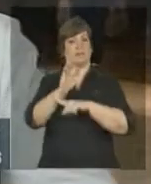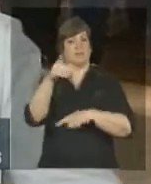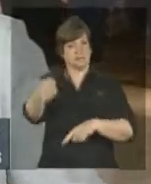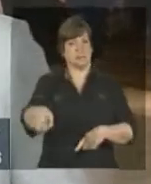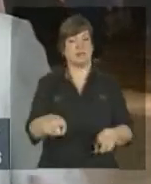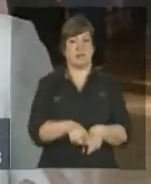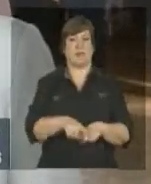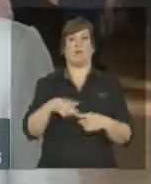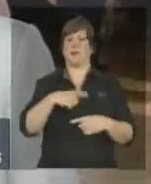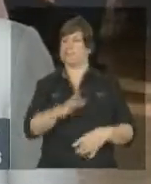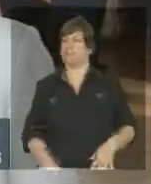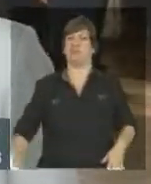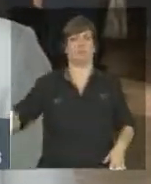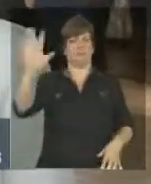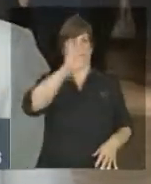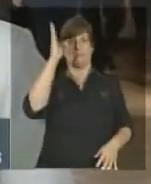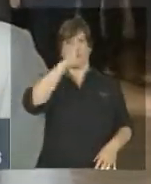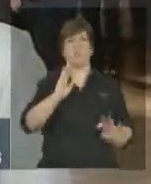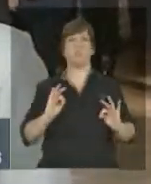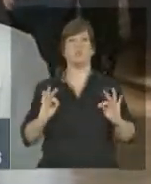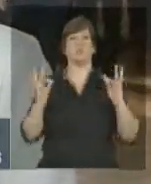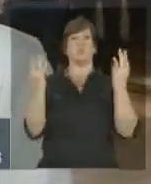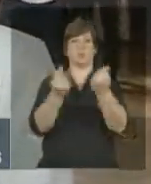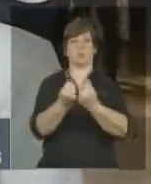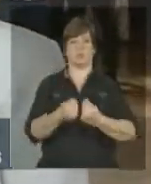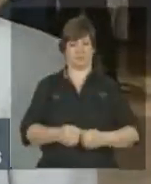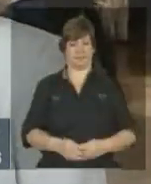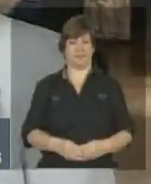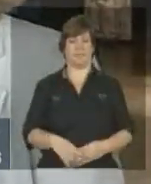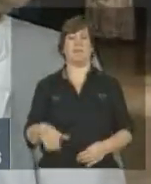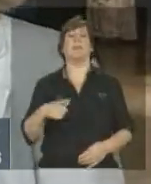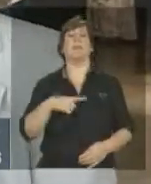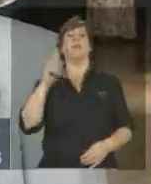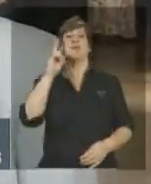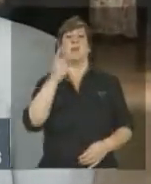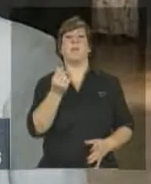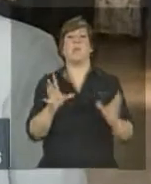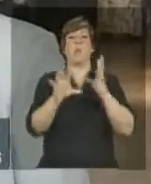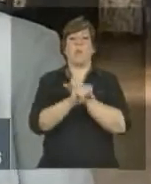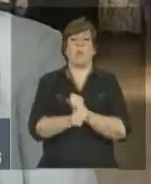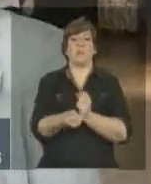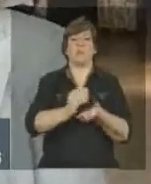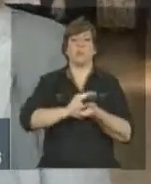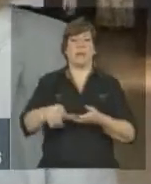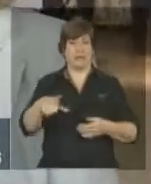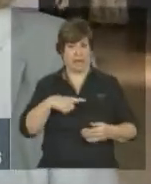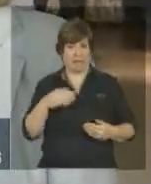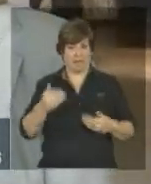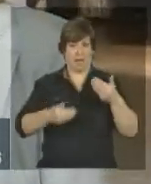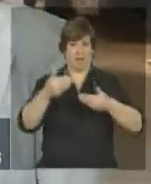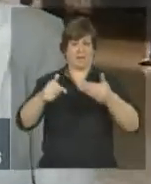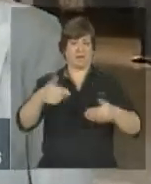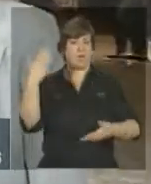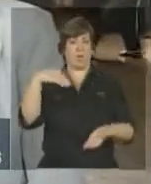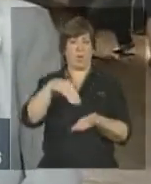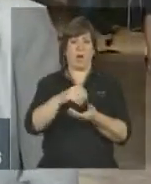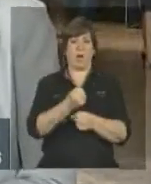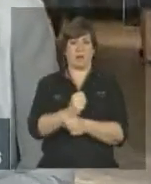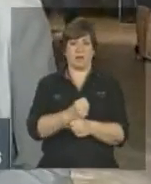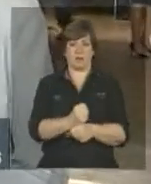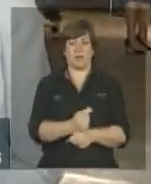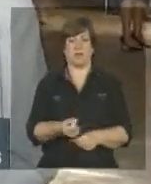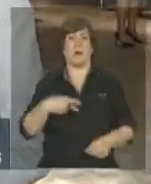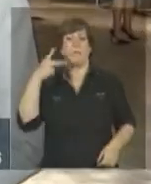forma que há uma cobertura nacional dessa política para todo o Brasil. E do ponto de vista orçamentário, houve algum avanço aí nesses últimos anos?